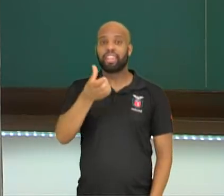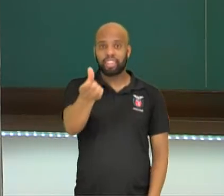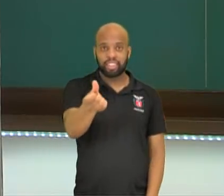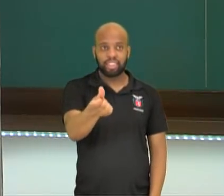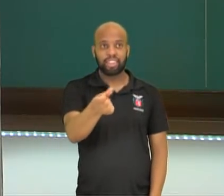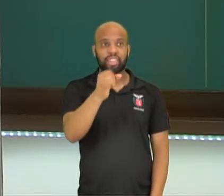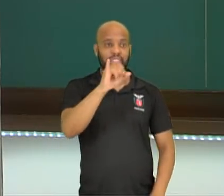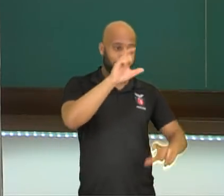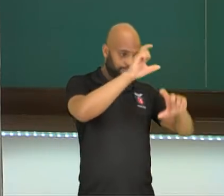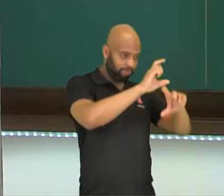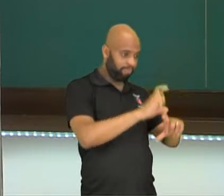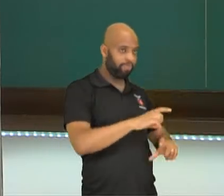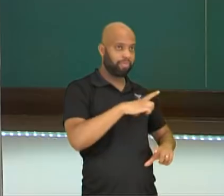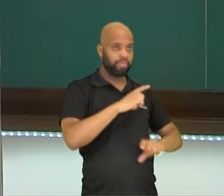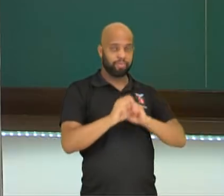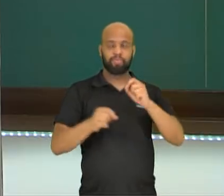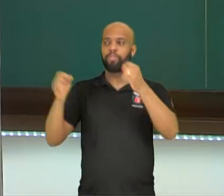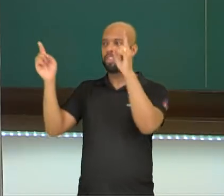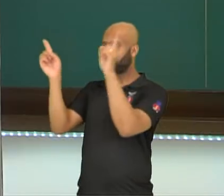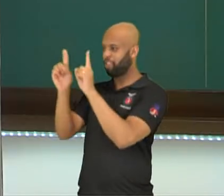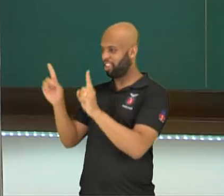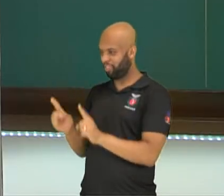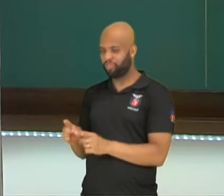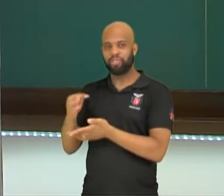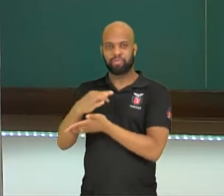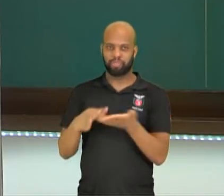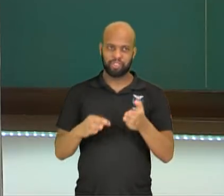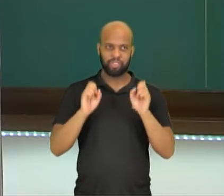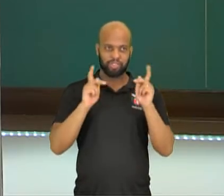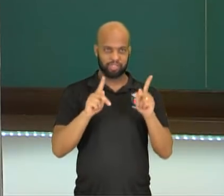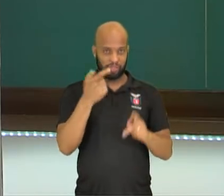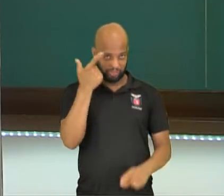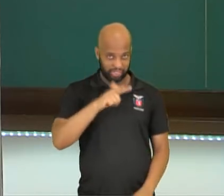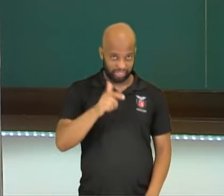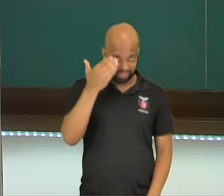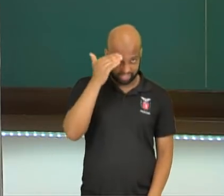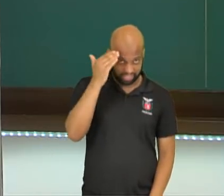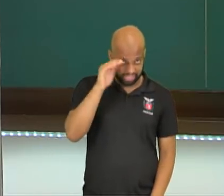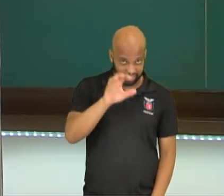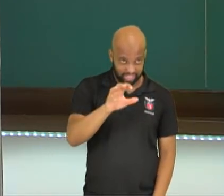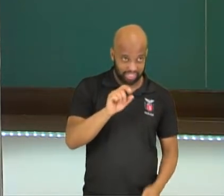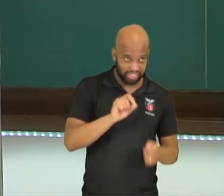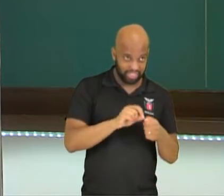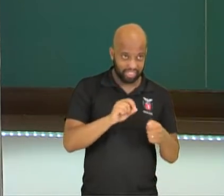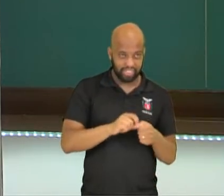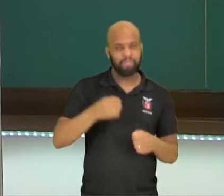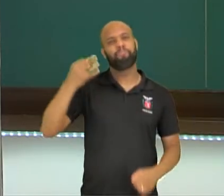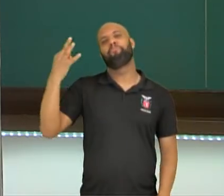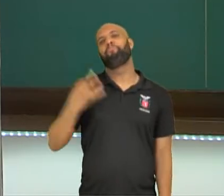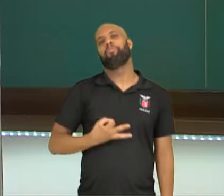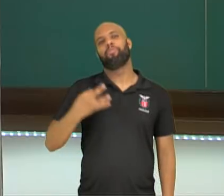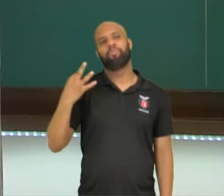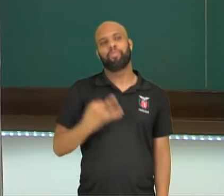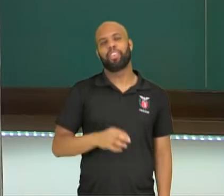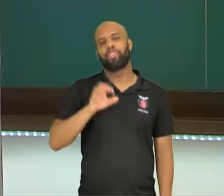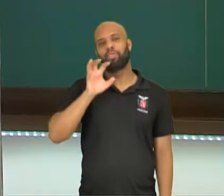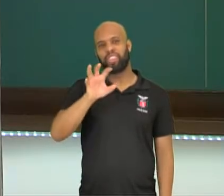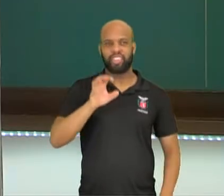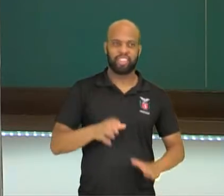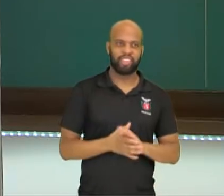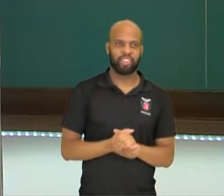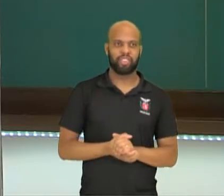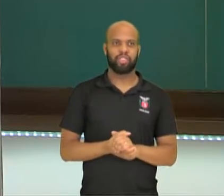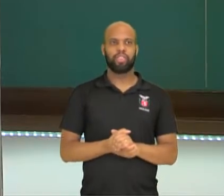em prosa, portanto, e o texto em verso. Deu certo? É isso que você tinha feito? Perfeito, era isso mesmo,